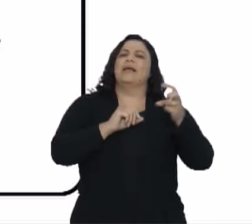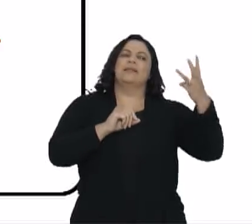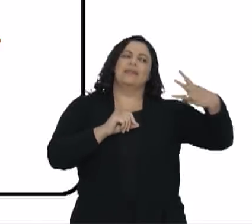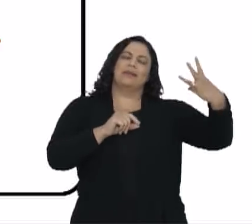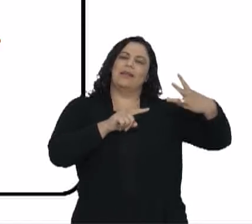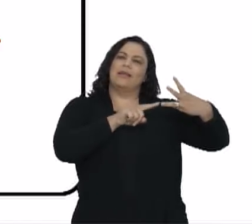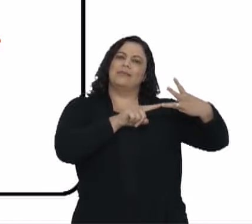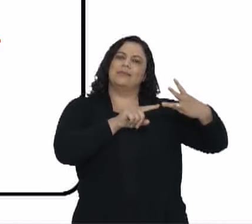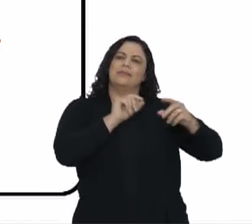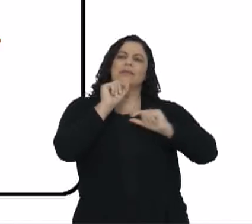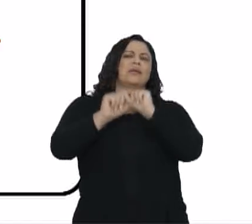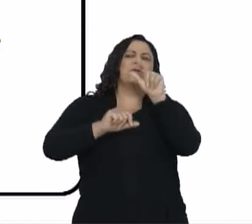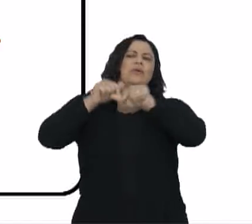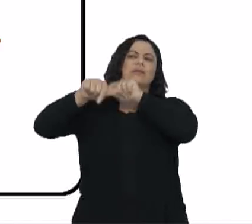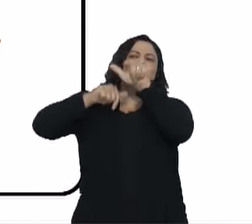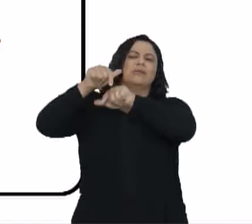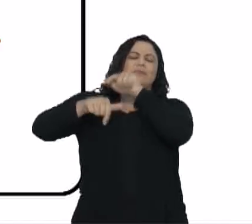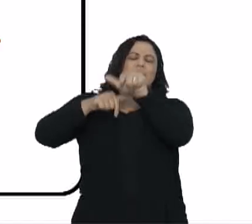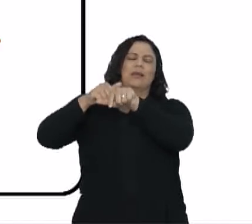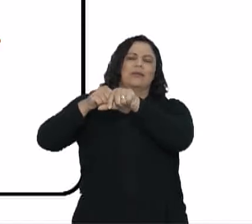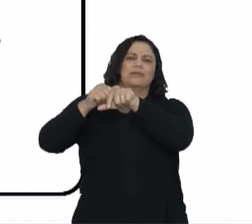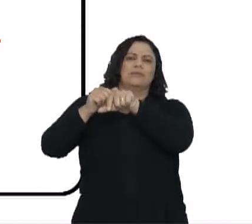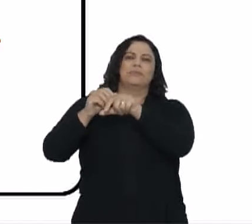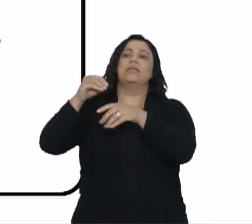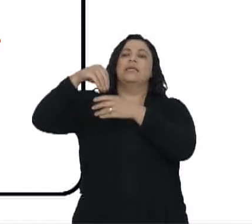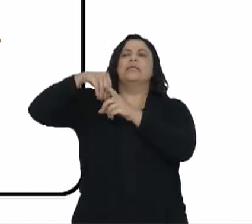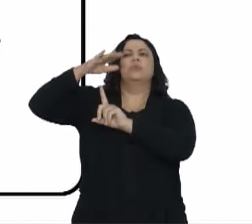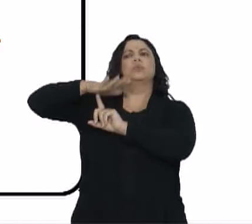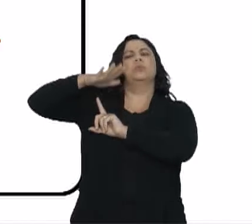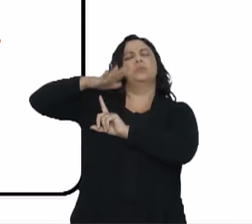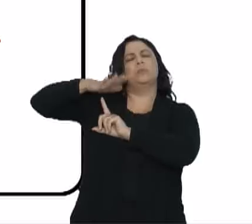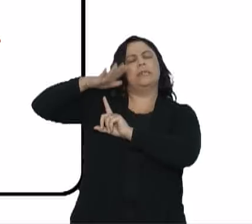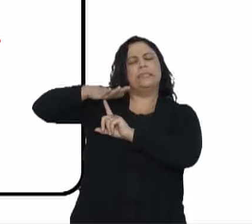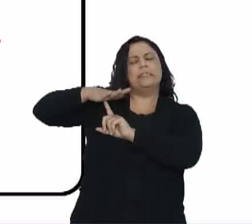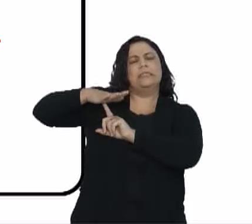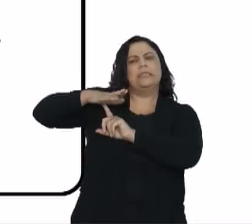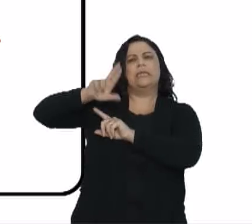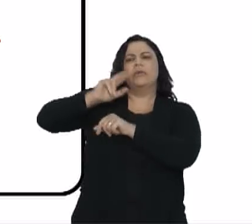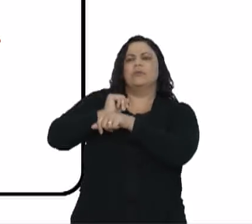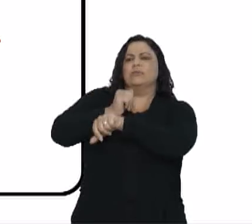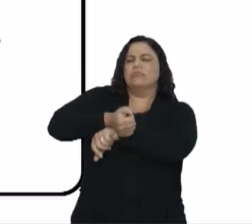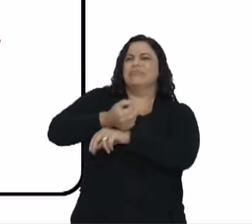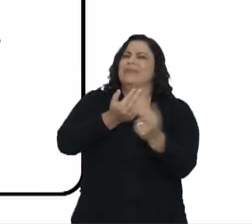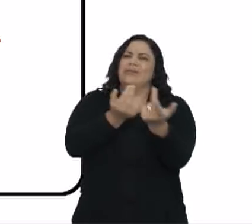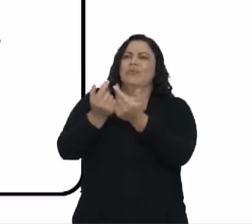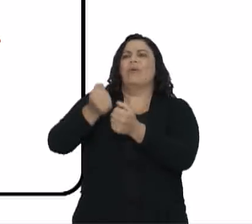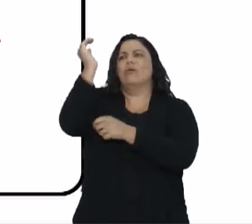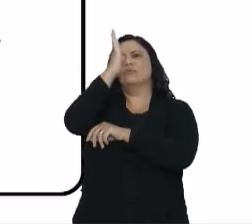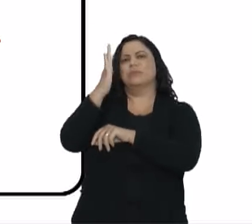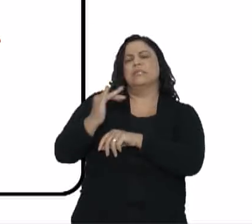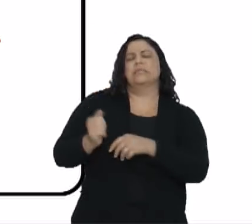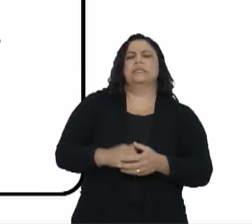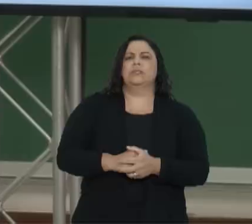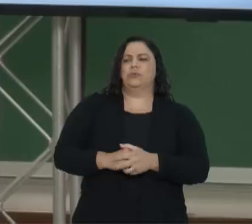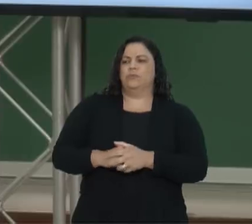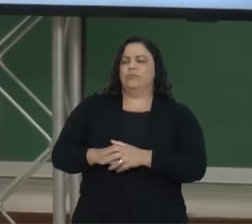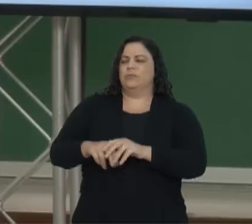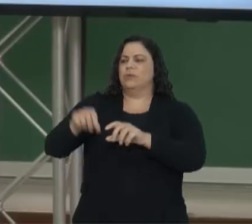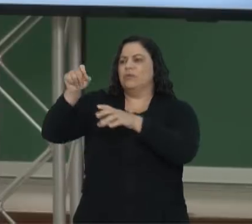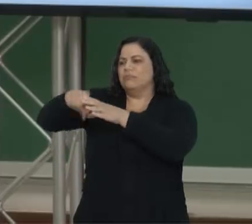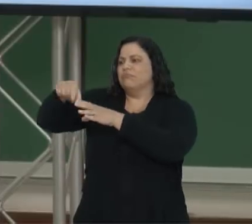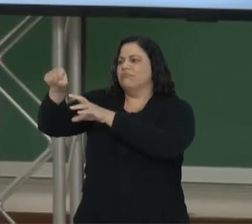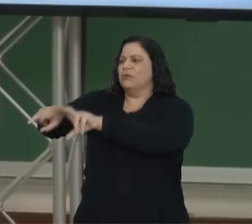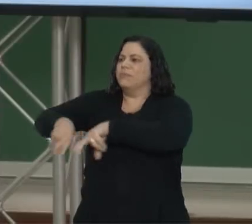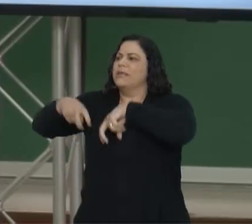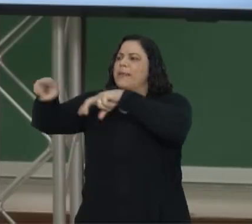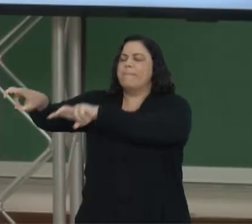atividades usavam mão de obra escrava no Paraná, como em outras partes do Brasil? Colheita, transporte e comercialização, mas tinha uma característica específica